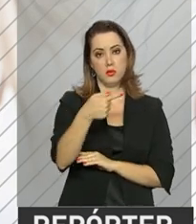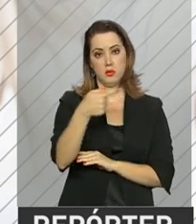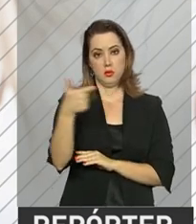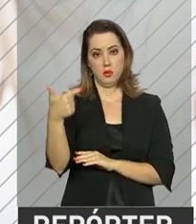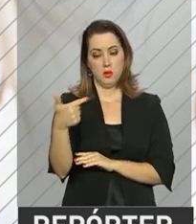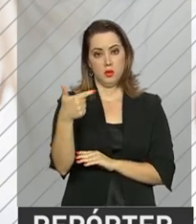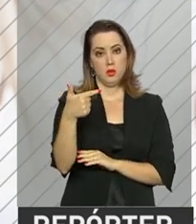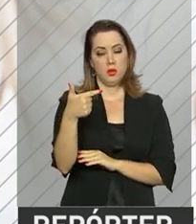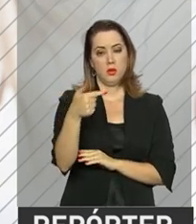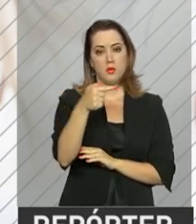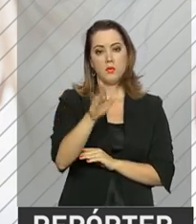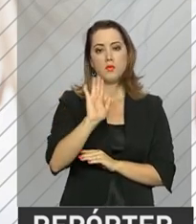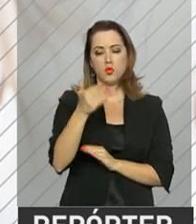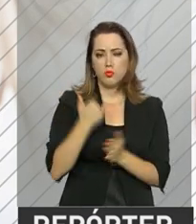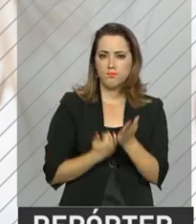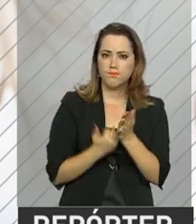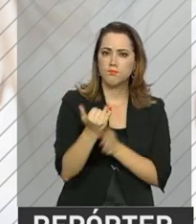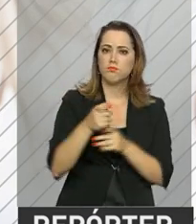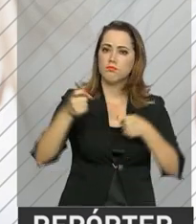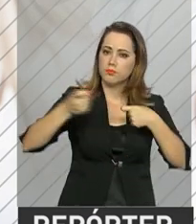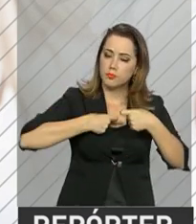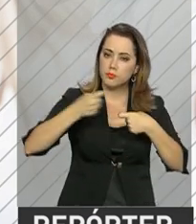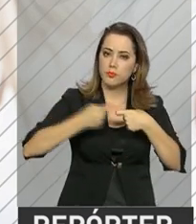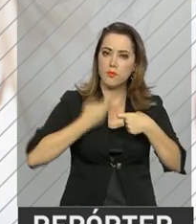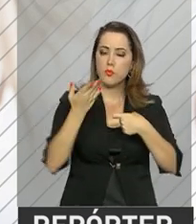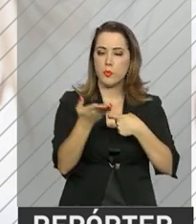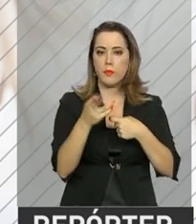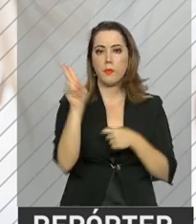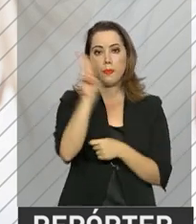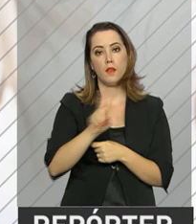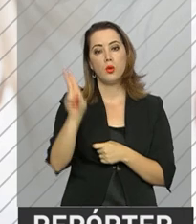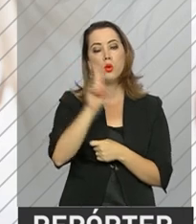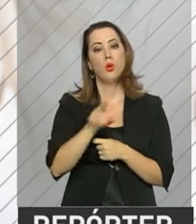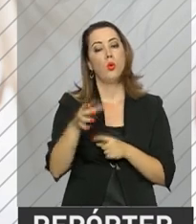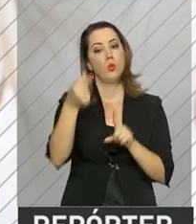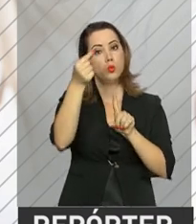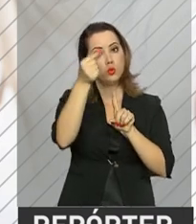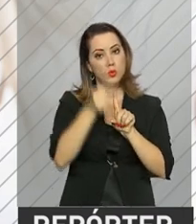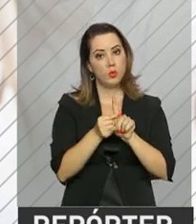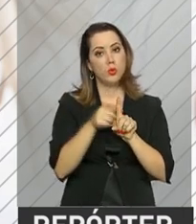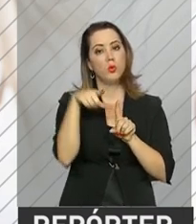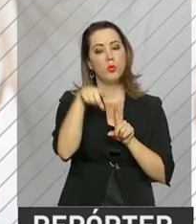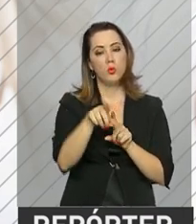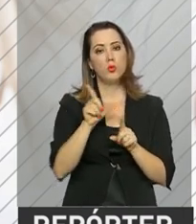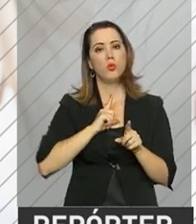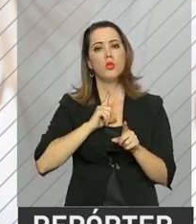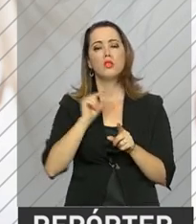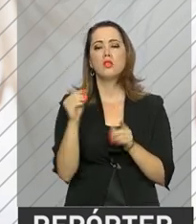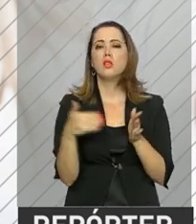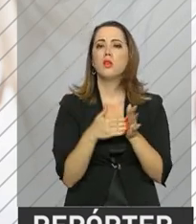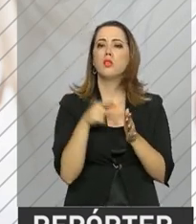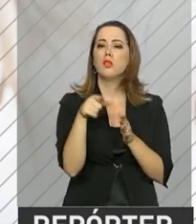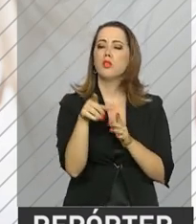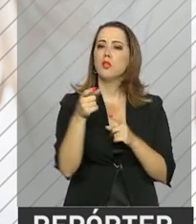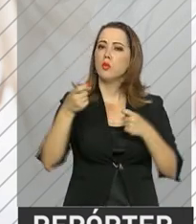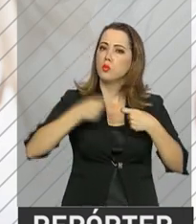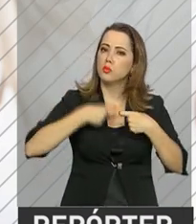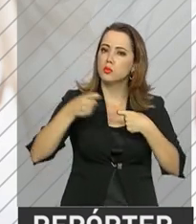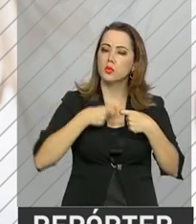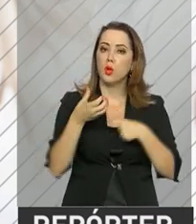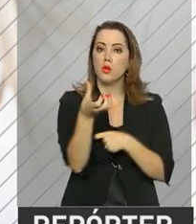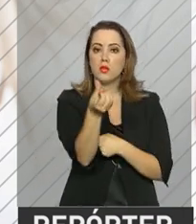jovens já iniciaram a vida sexual o uso do preservativo na última relação sexual esteve presente